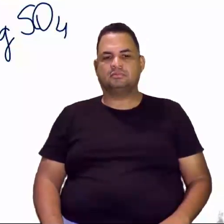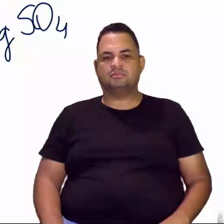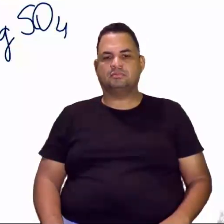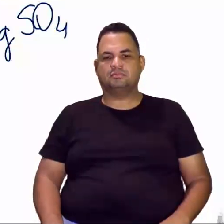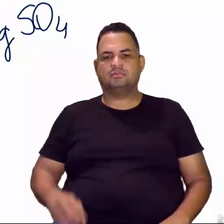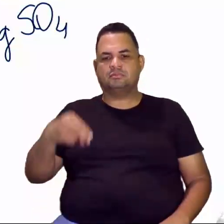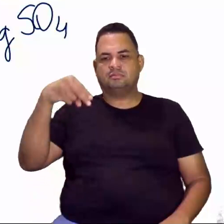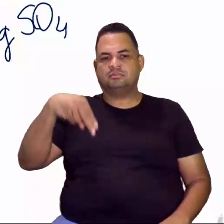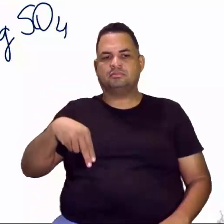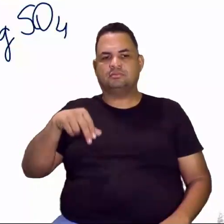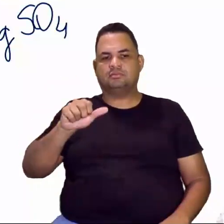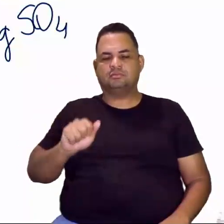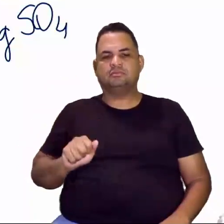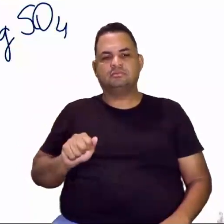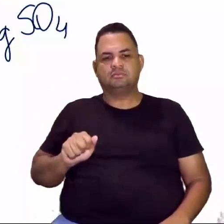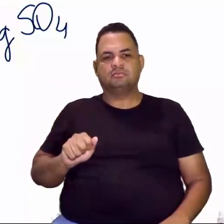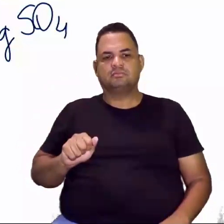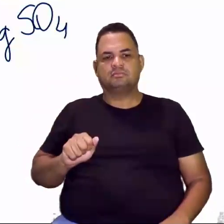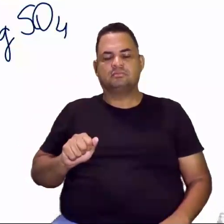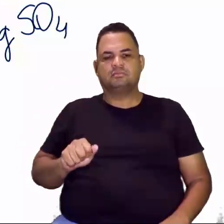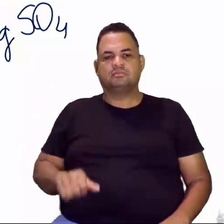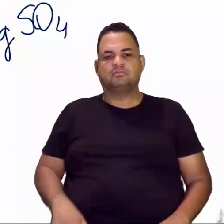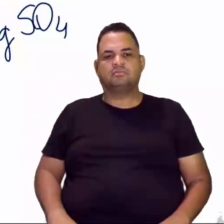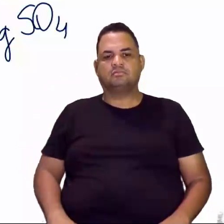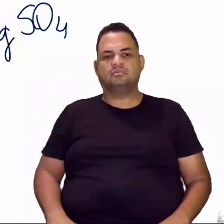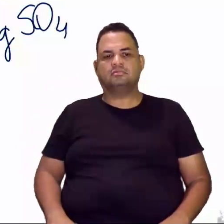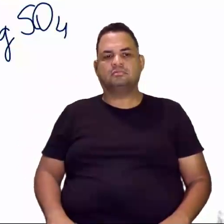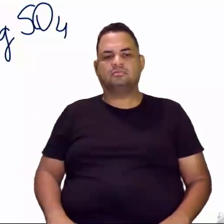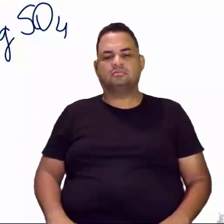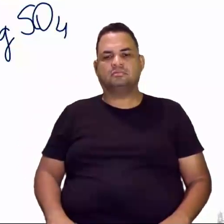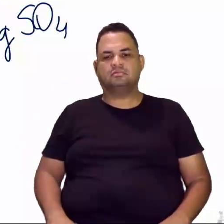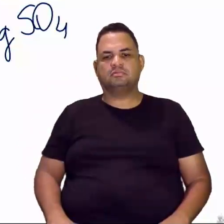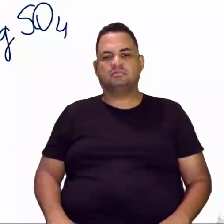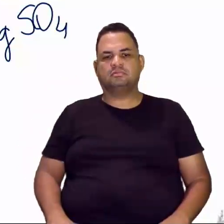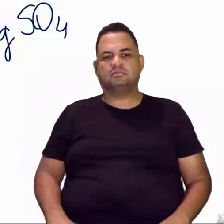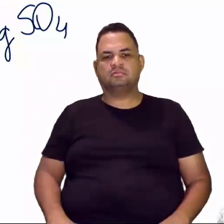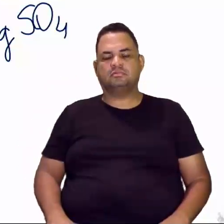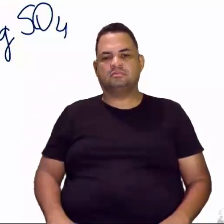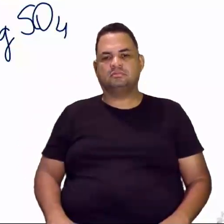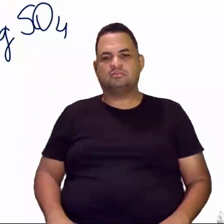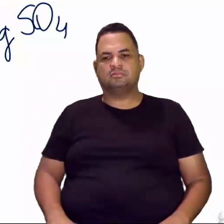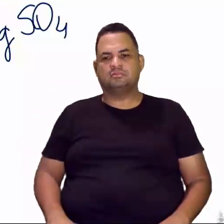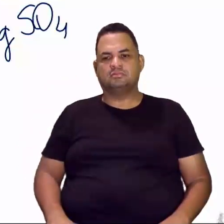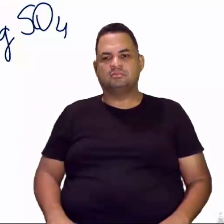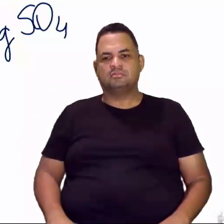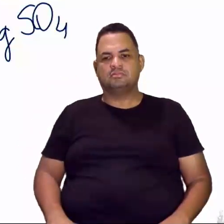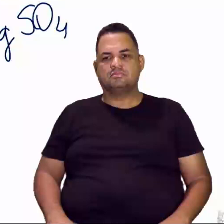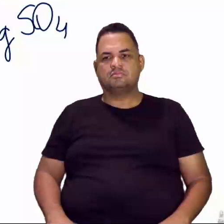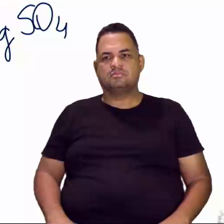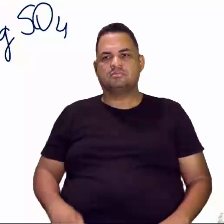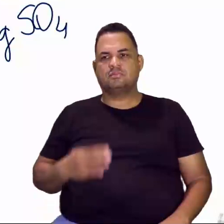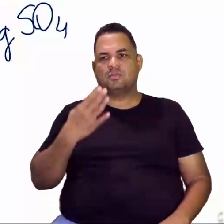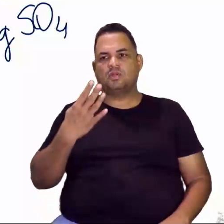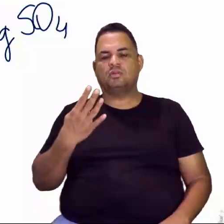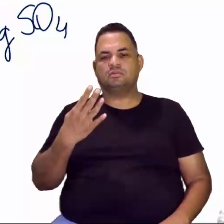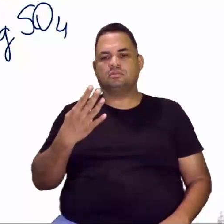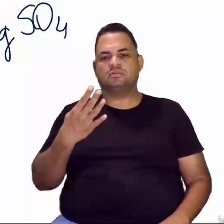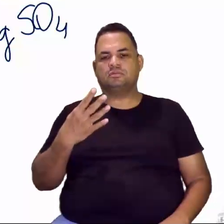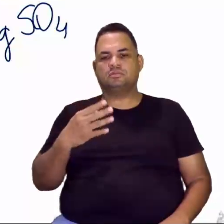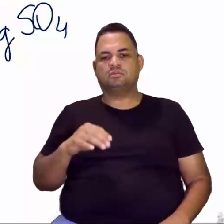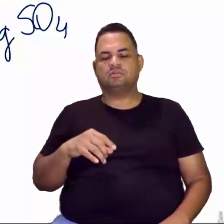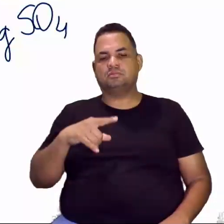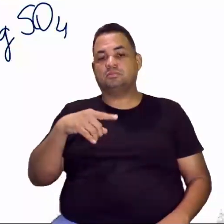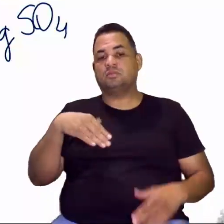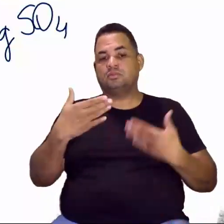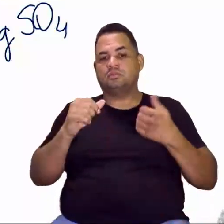Na, né? O carbonato, ele vai ter carga de, se eu não me engano, 4, né? E aí, quando a